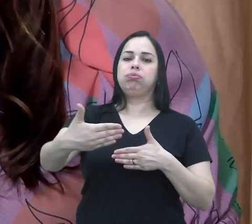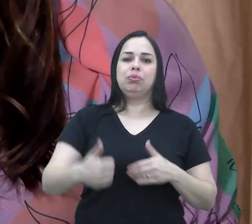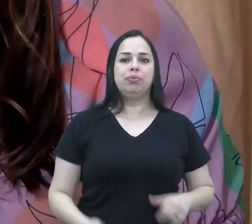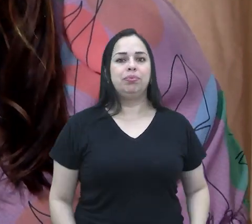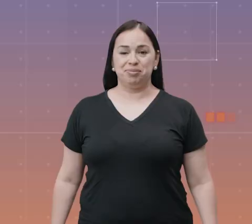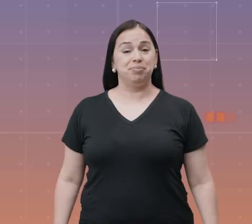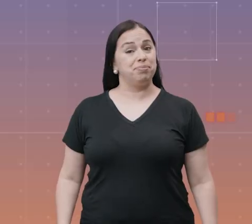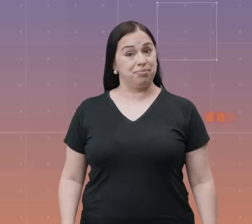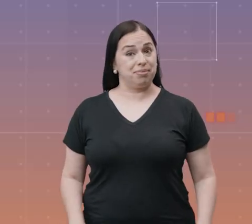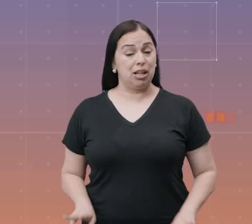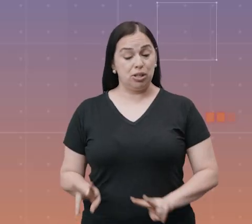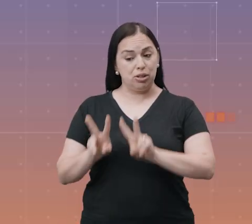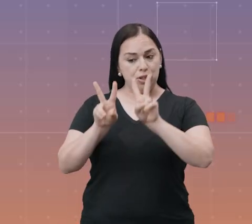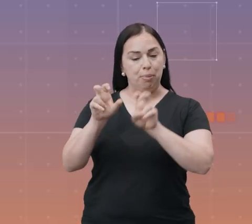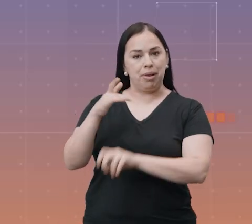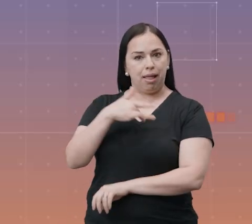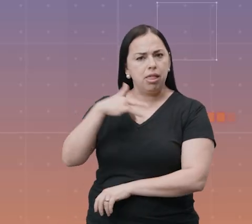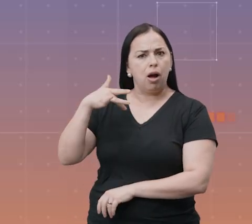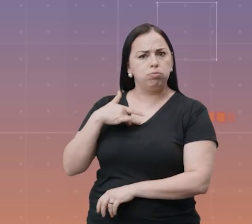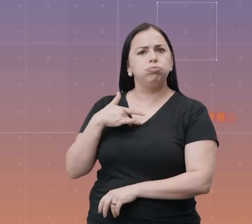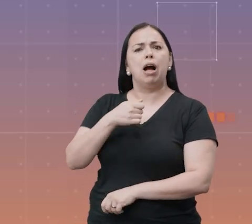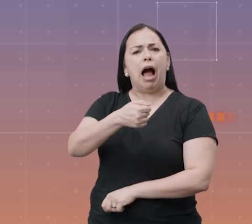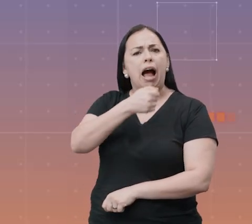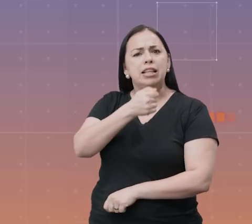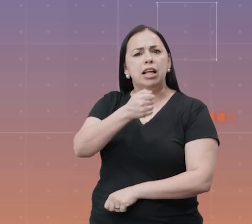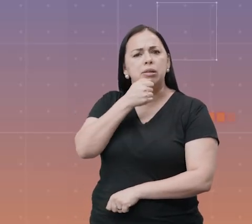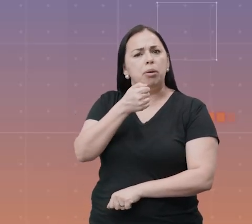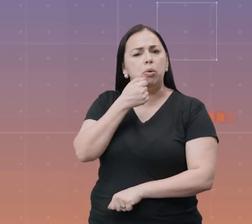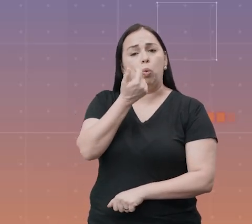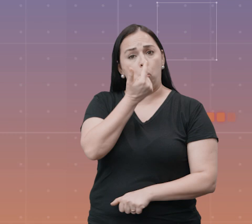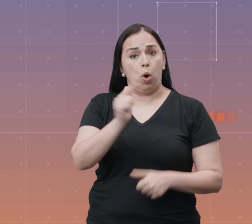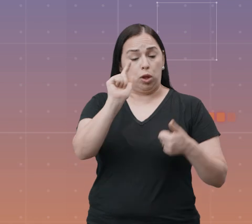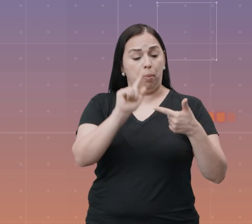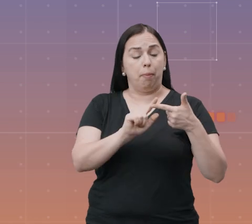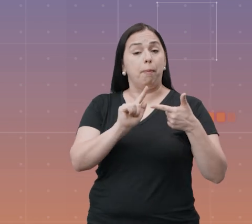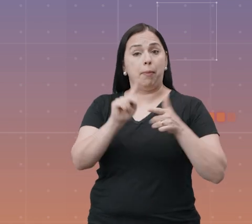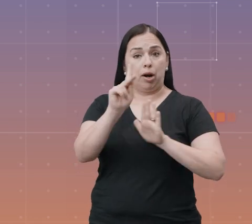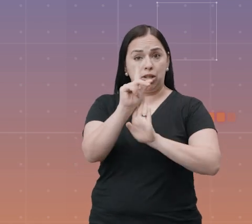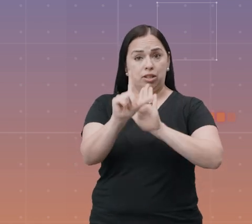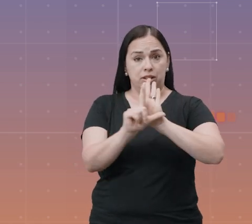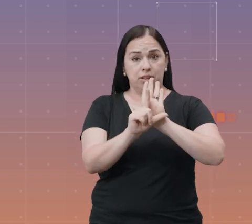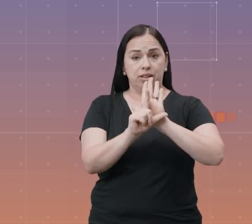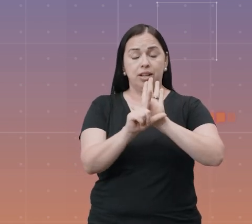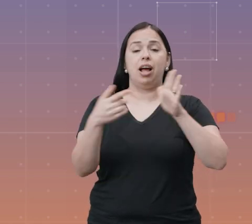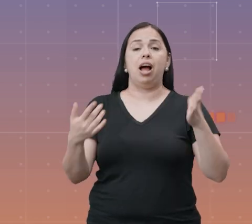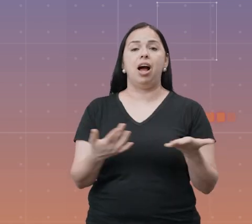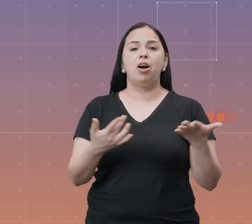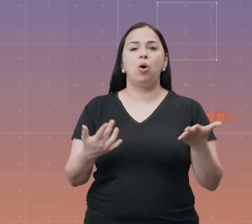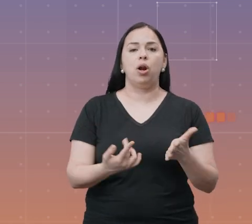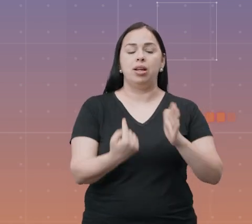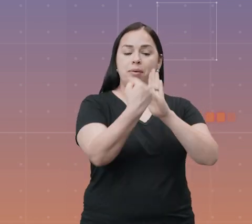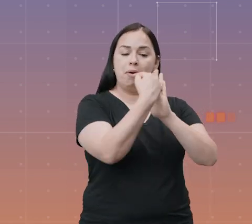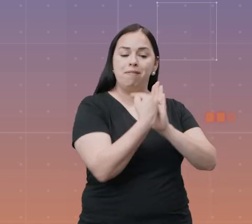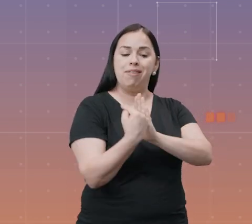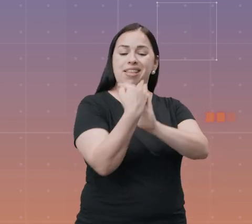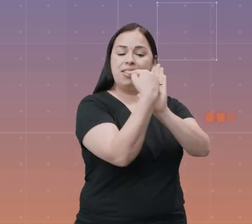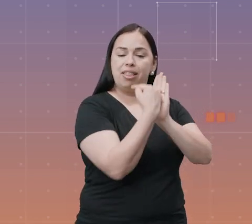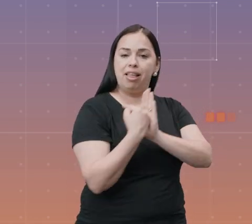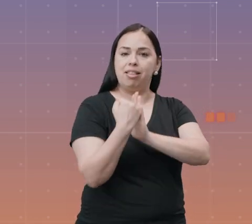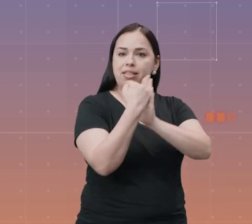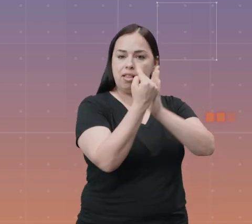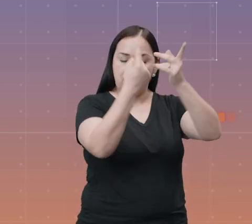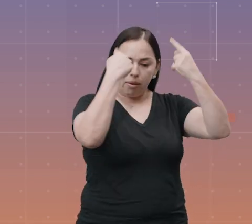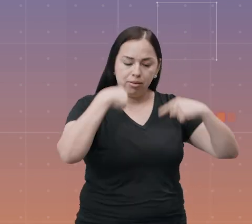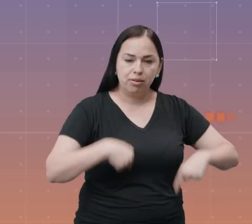vida dele. Ainda falando sobre saúde, outro projeto de lei aprovado no ano passado concede prioridade